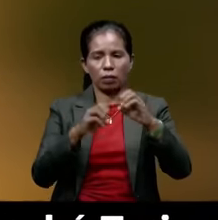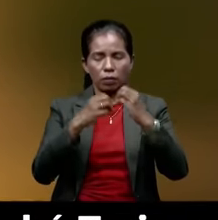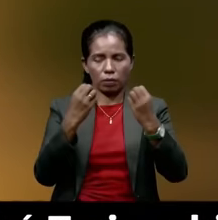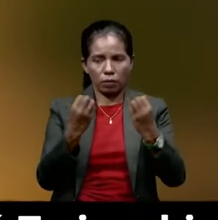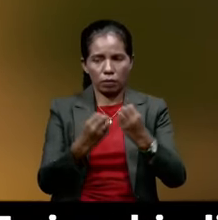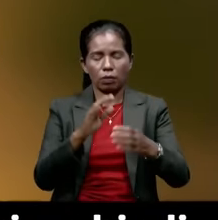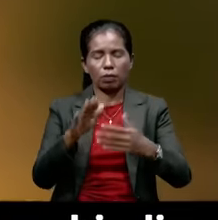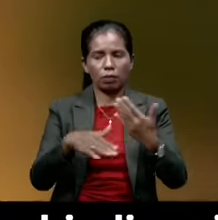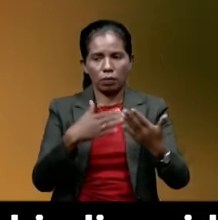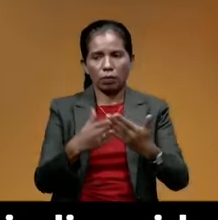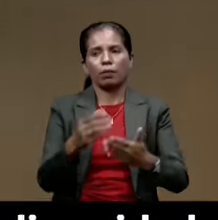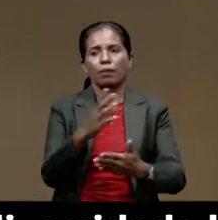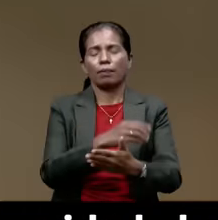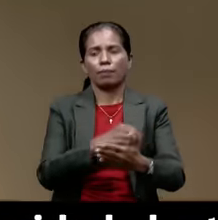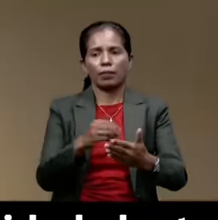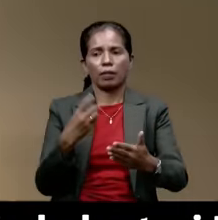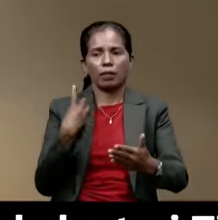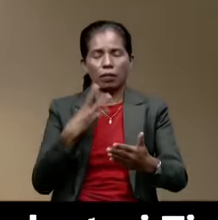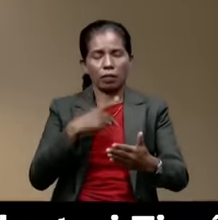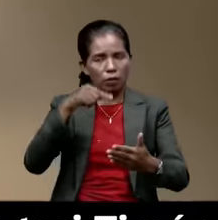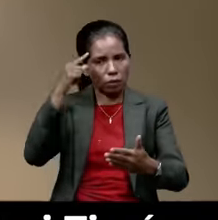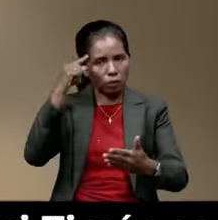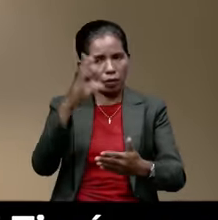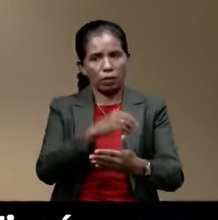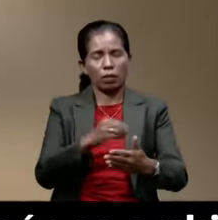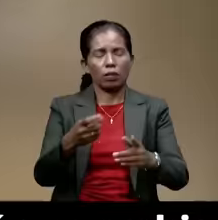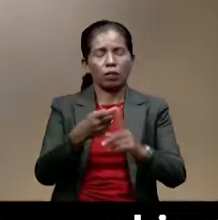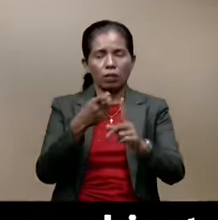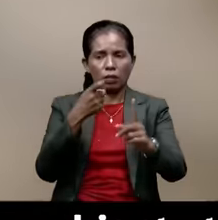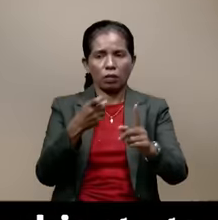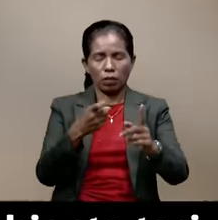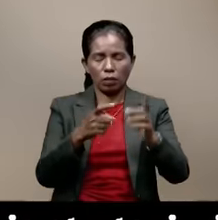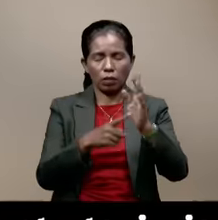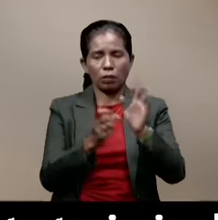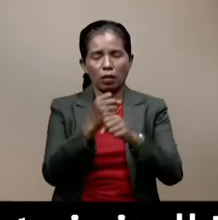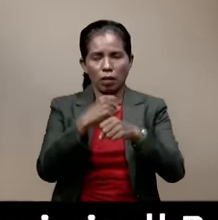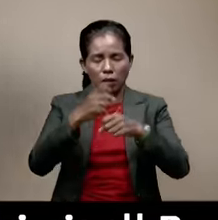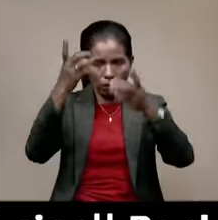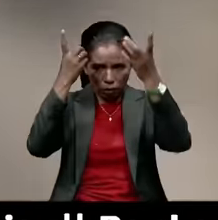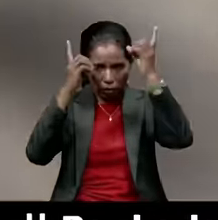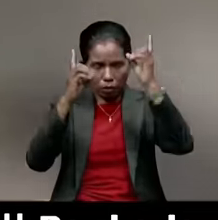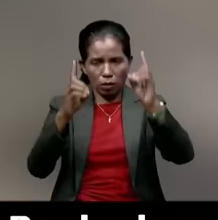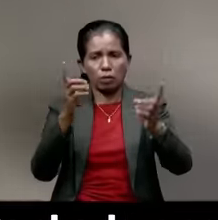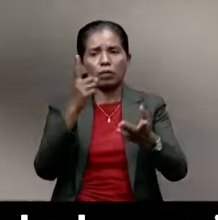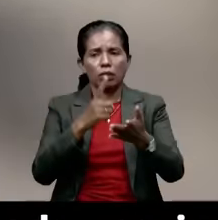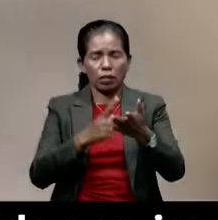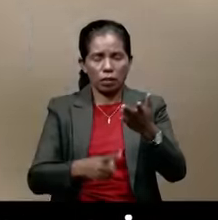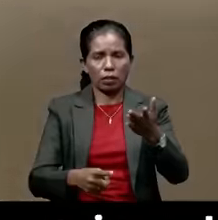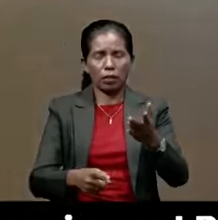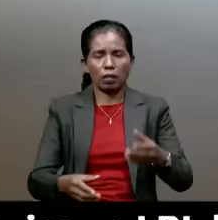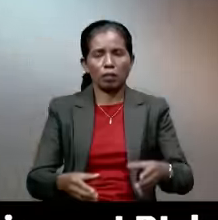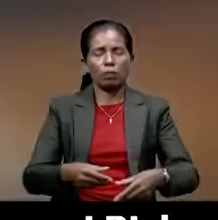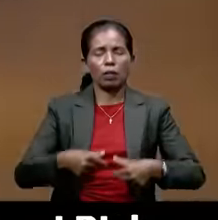de Aterrate, e do Estado, governo, e liu se gram, a tal decisão, sei de lei, maca, a tubel